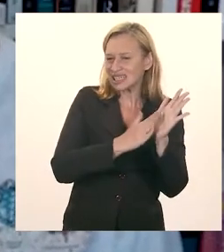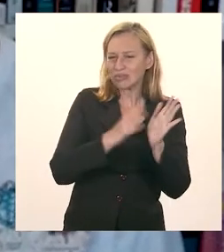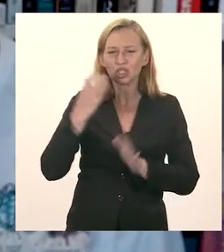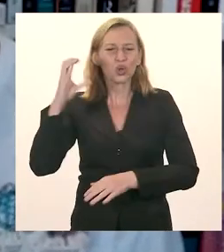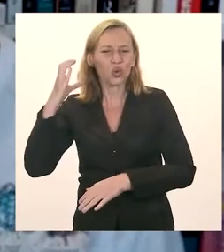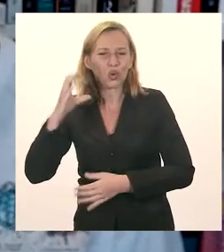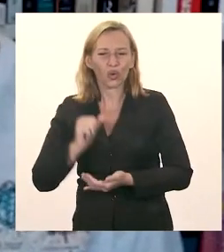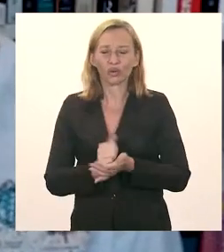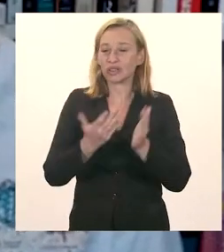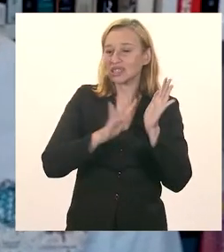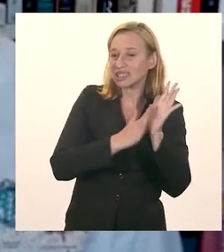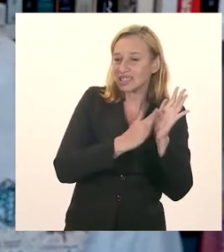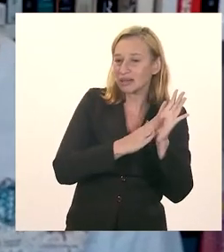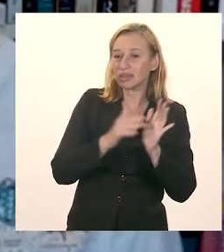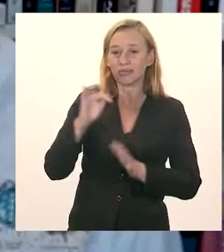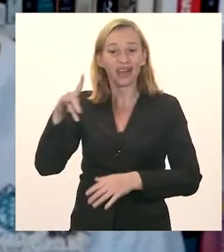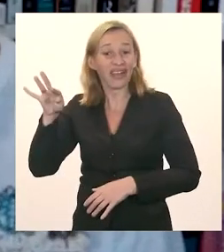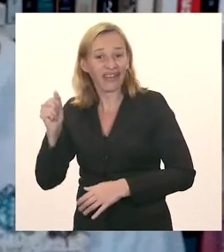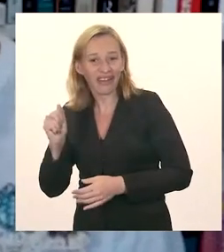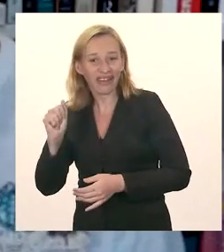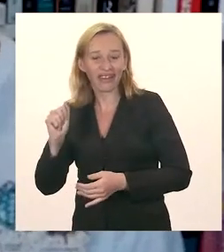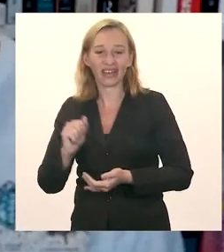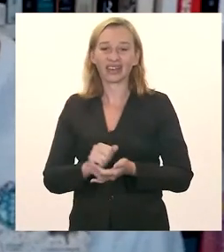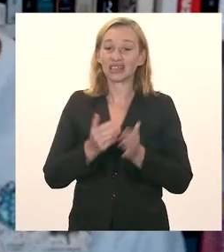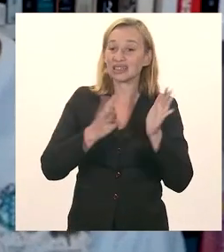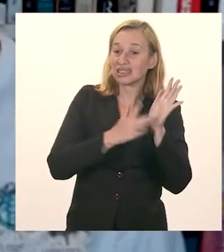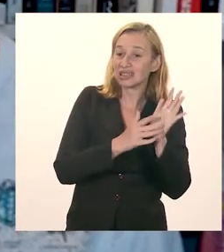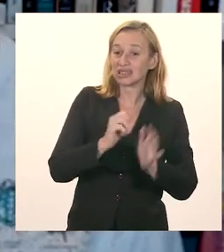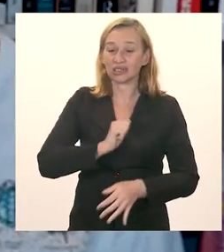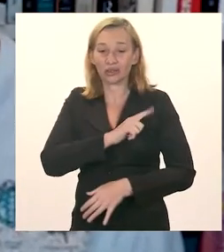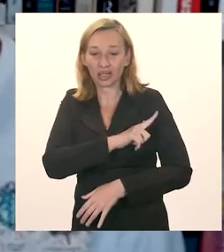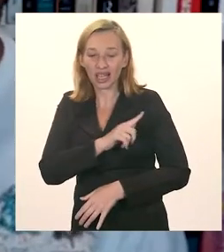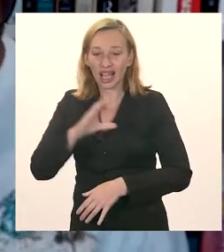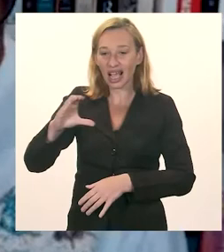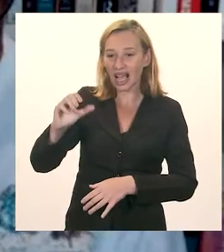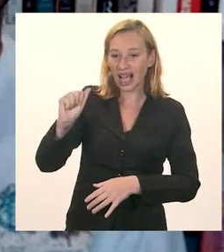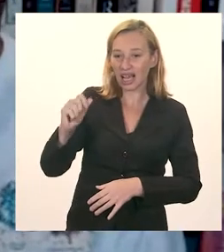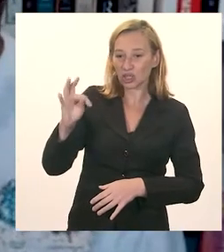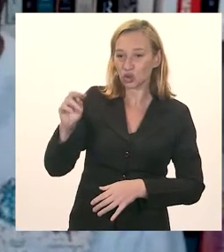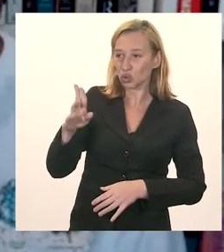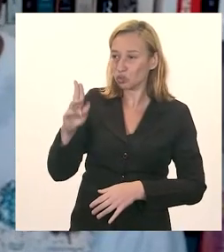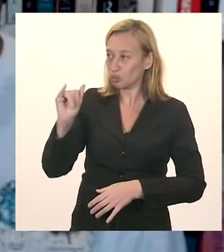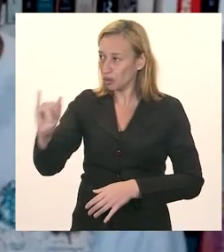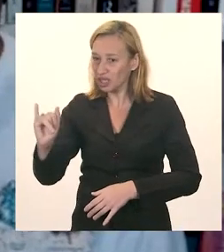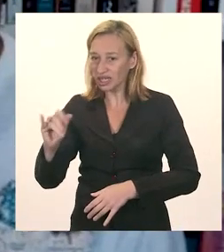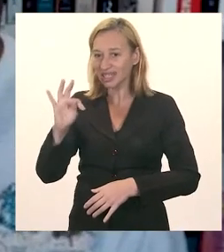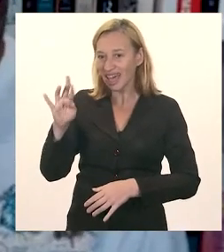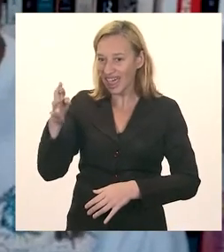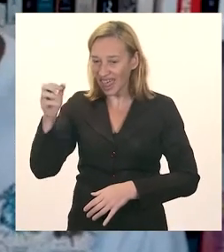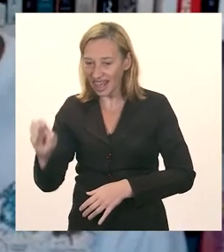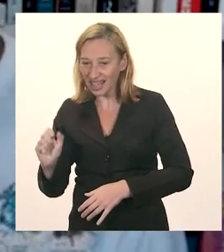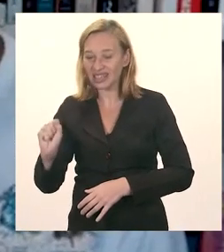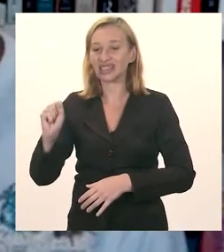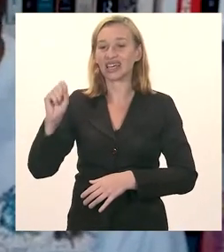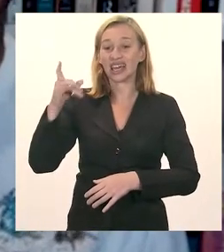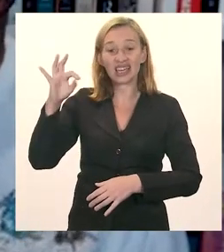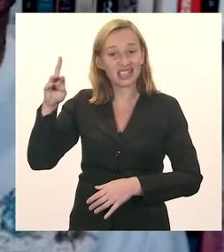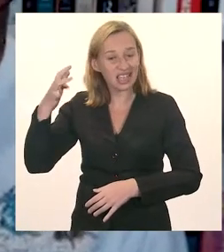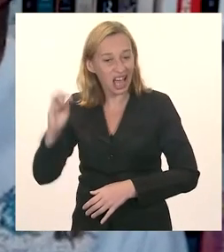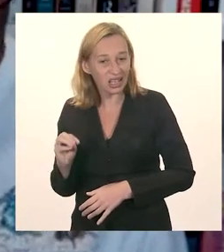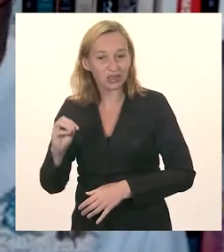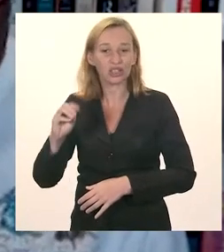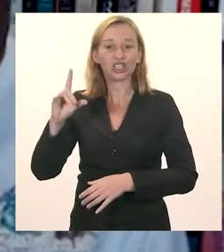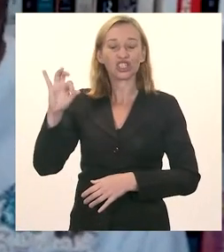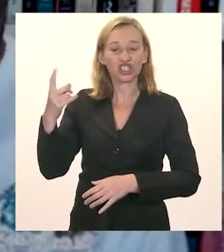Samba de coco, samba de pareia, São Gonçalo, Catumbi, Taieiras,